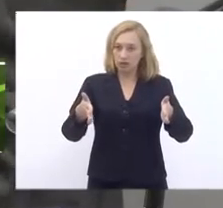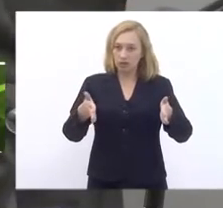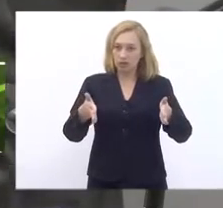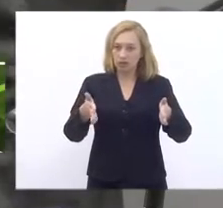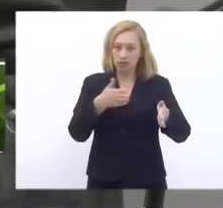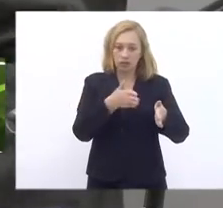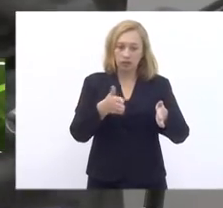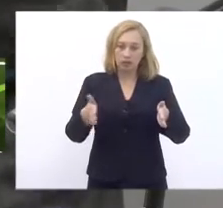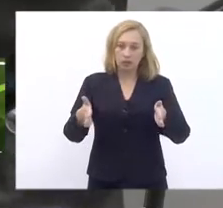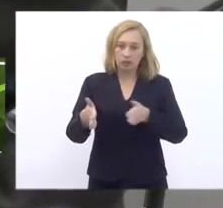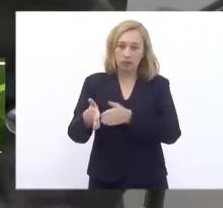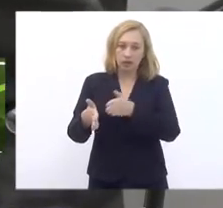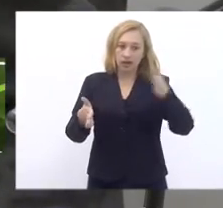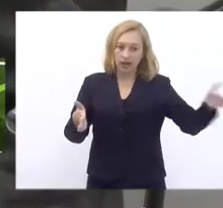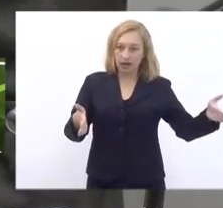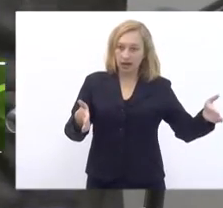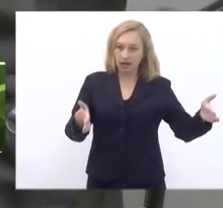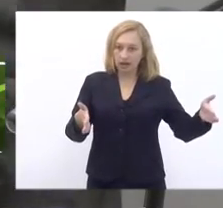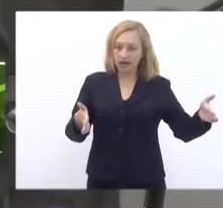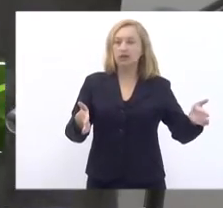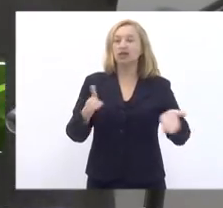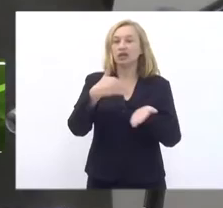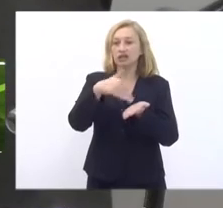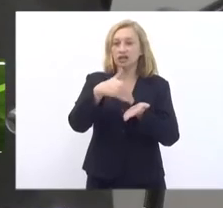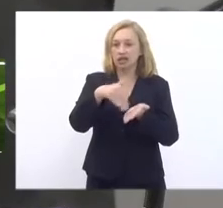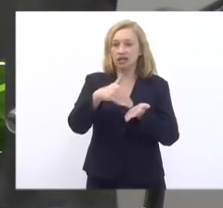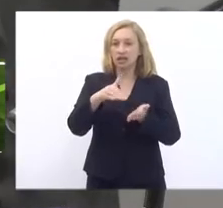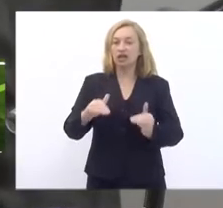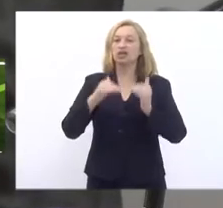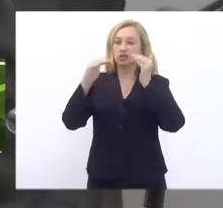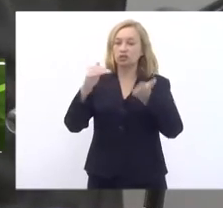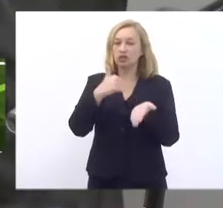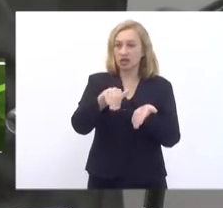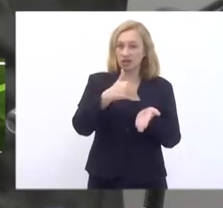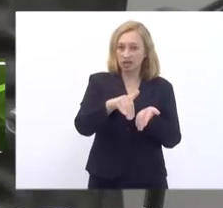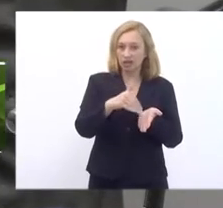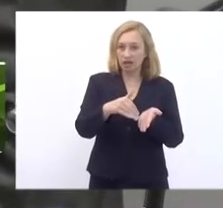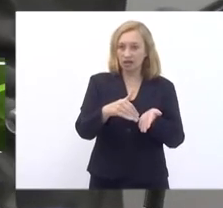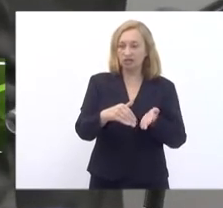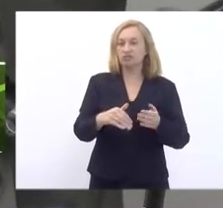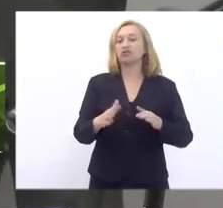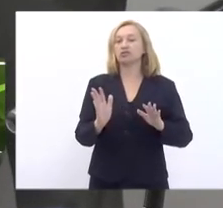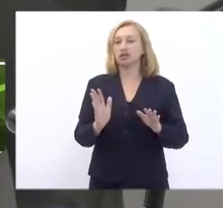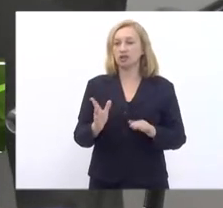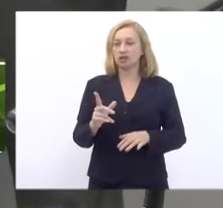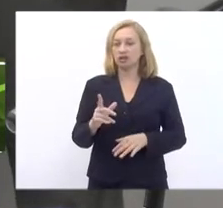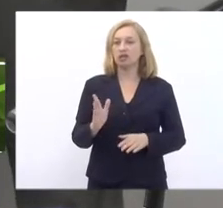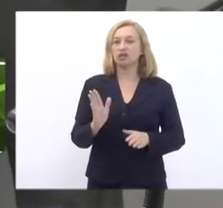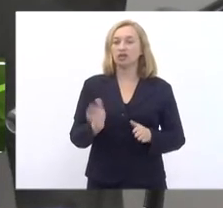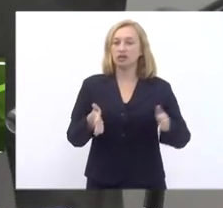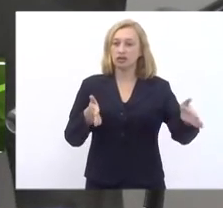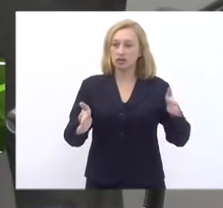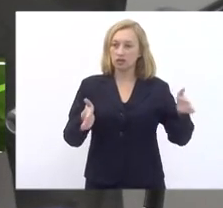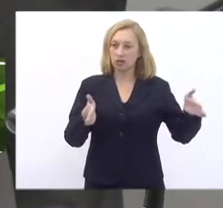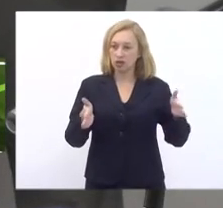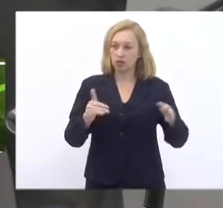foi, além de secretário de Transporte, subsecretário. Seria uma vinda importante. E, ao mesmo